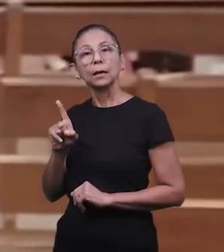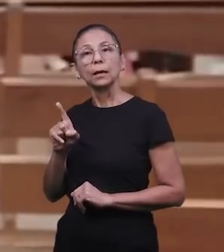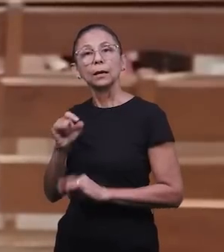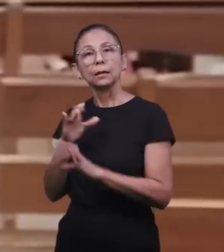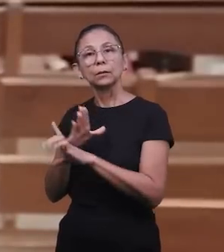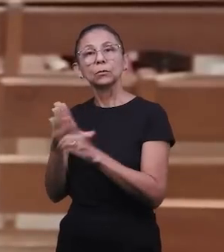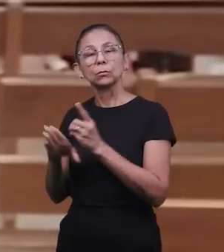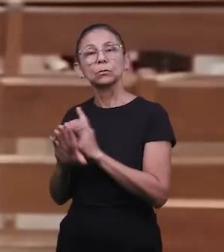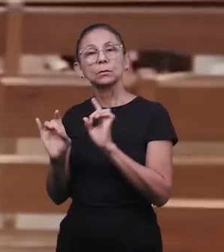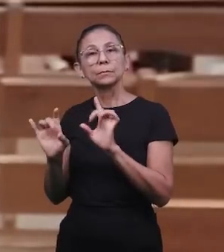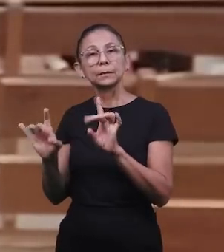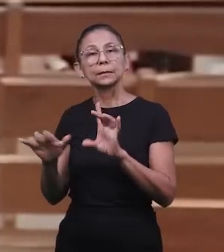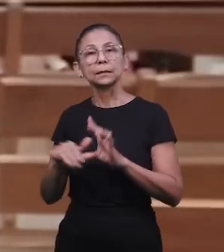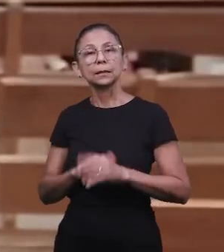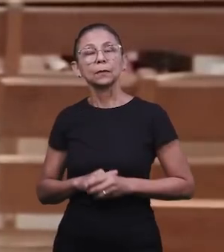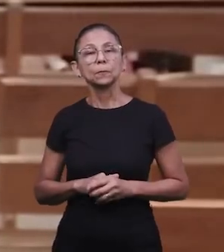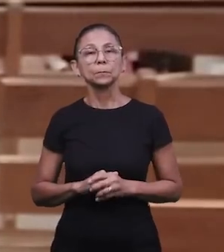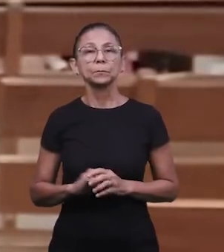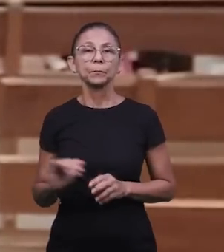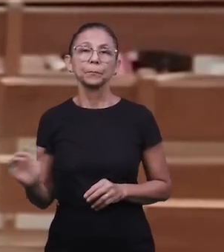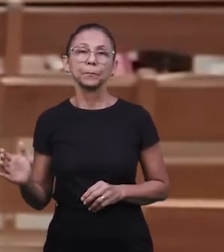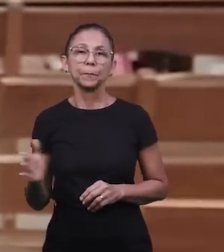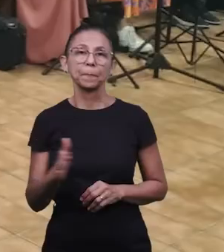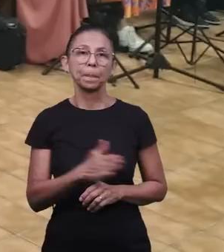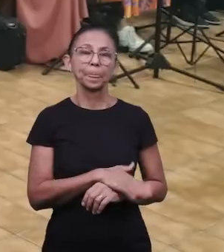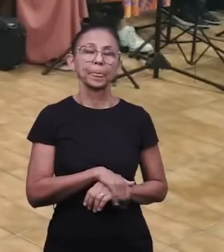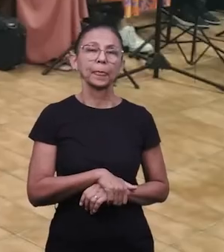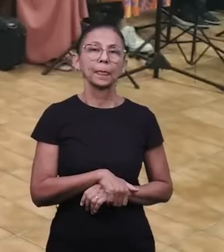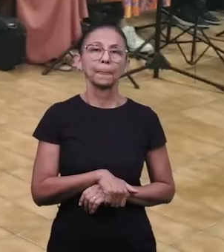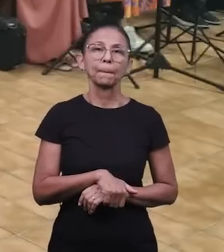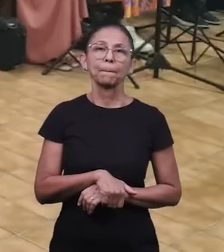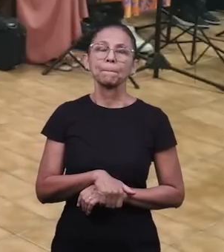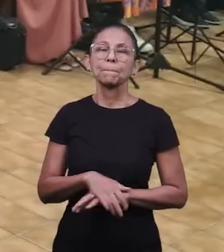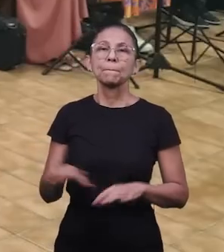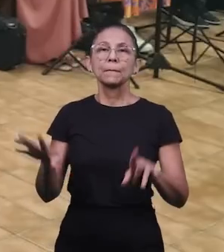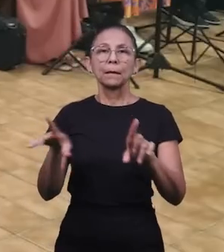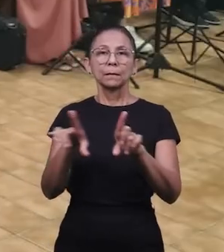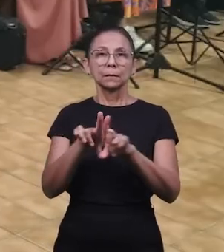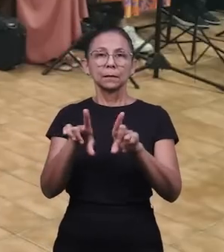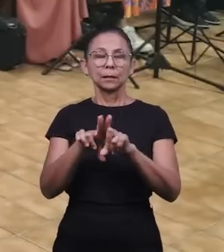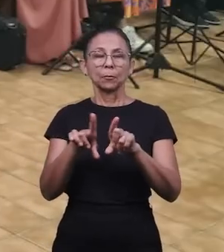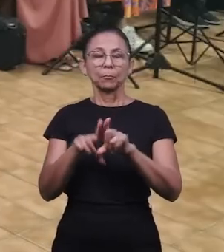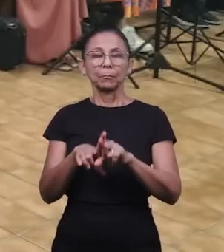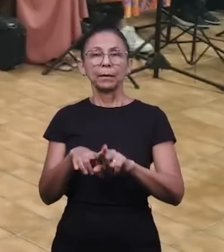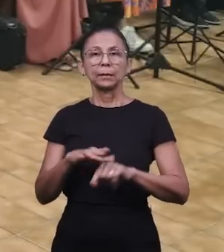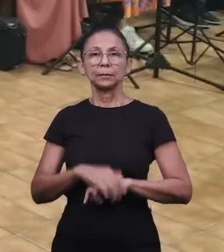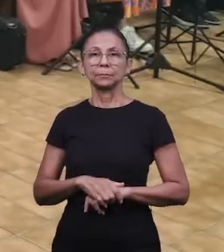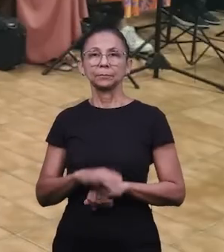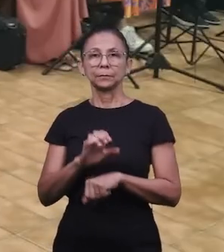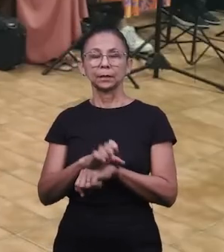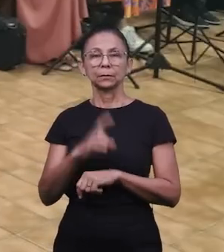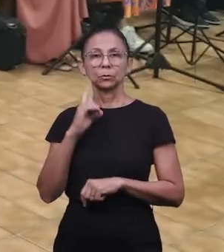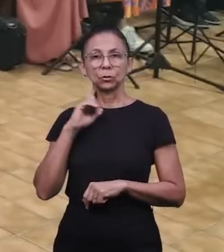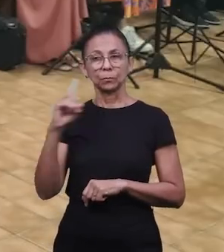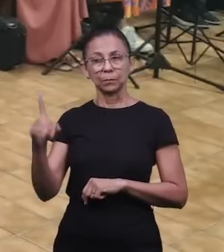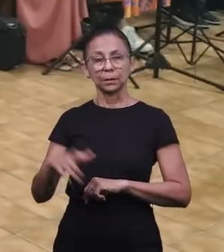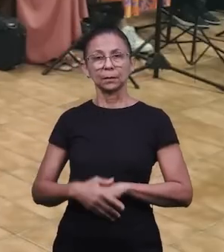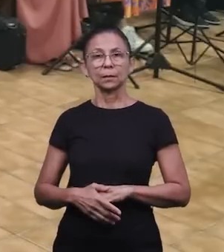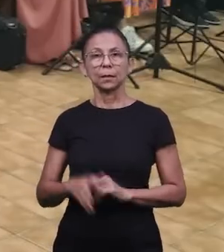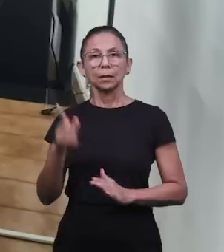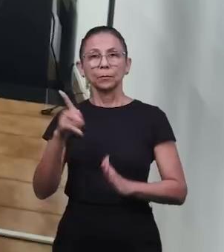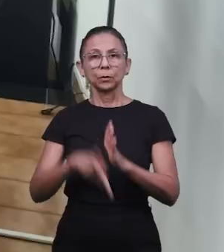elas, concedendo uma experiência de salvação. Em Ipatinga, no Polo Bom Jardim, foi realizada a abertura do